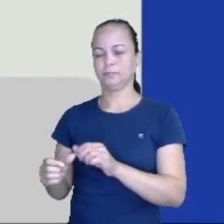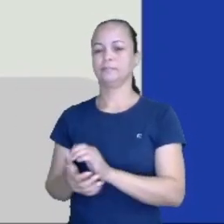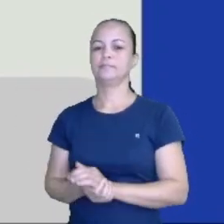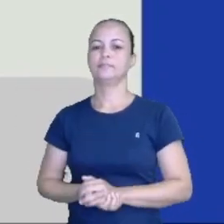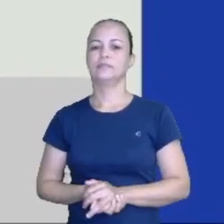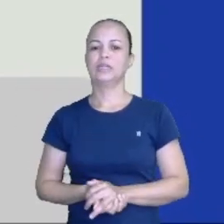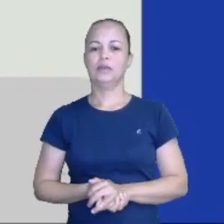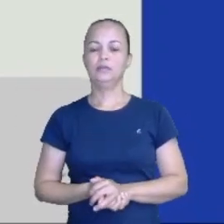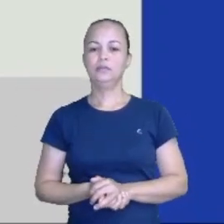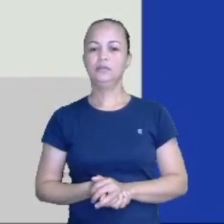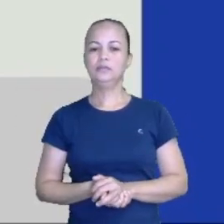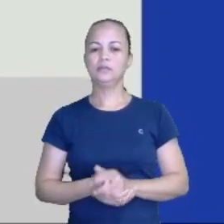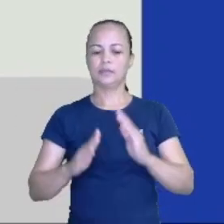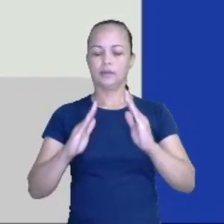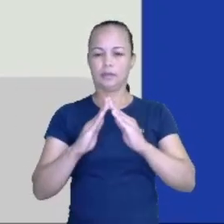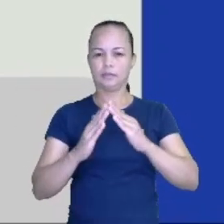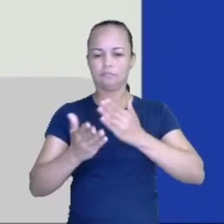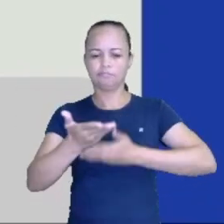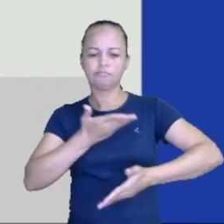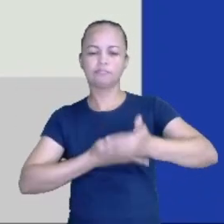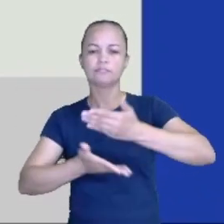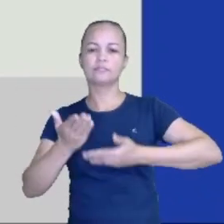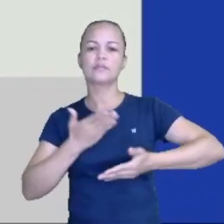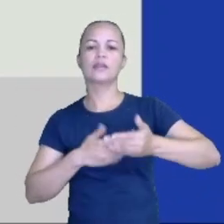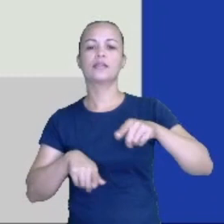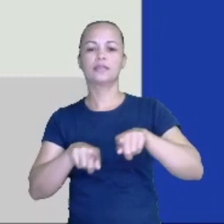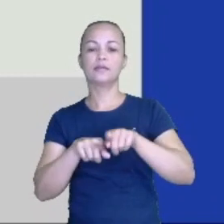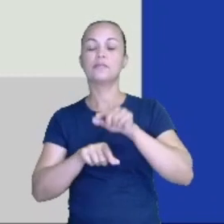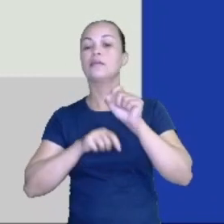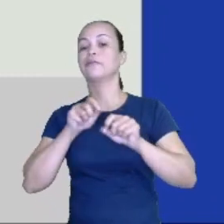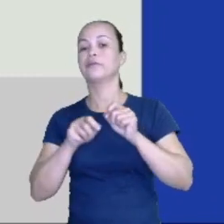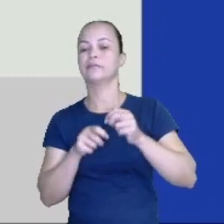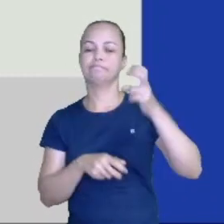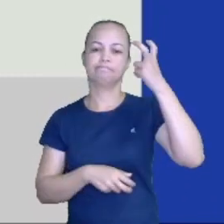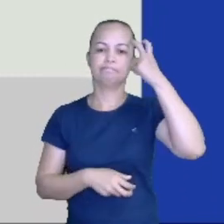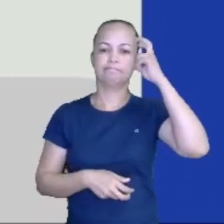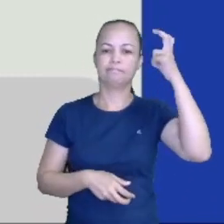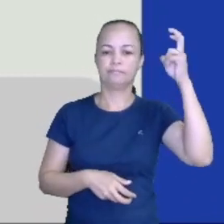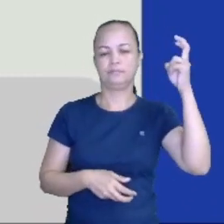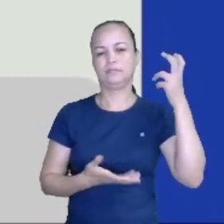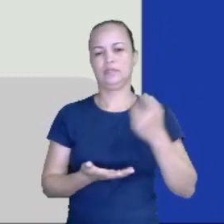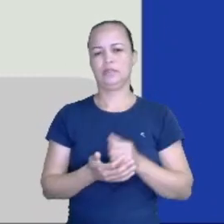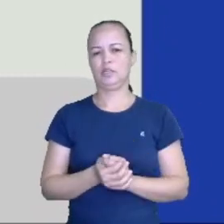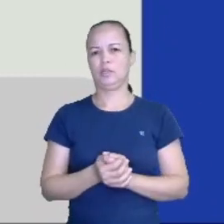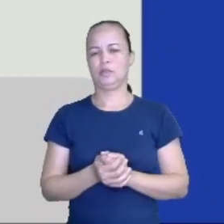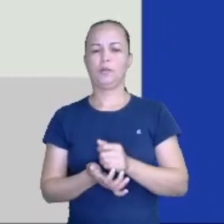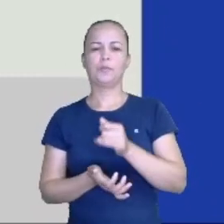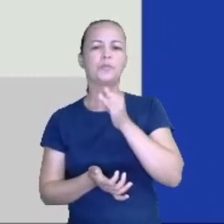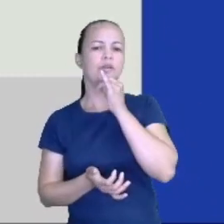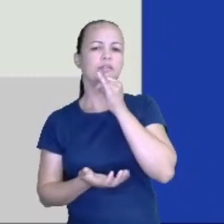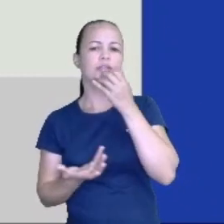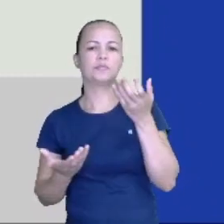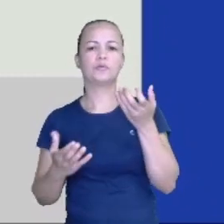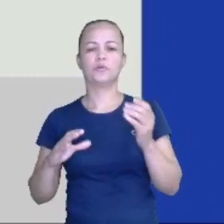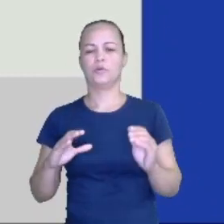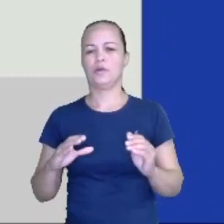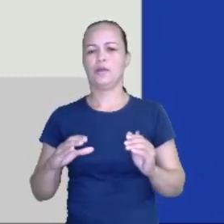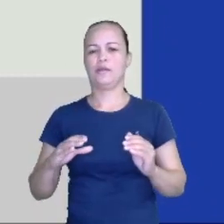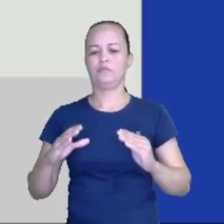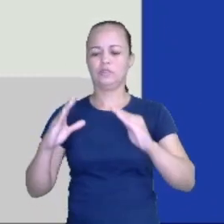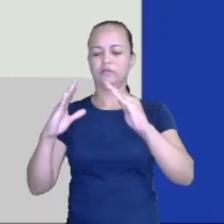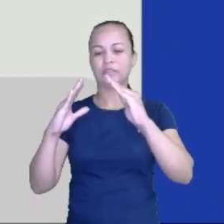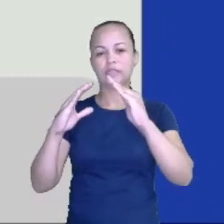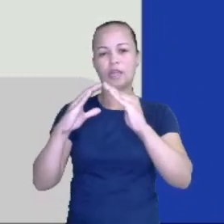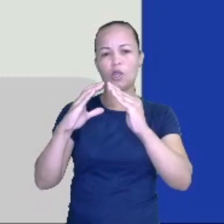estão relacionadas à cultura. Por exemplo, não é muito comum você ver uma oca no Mariana Malha,